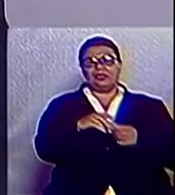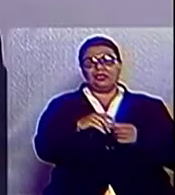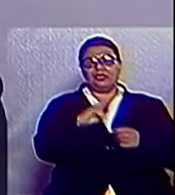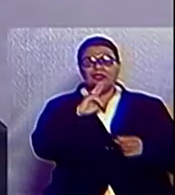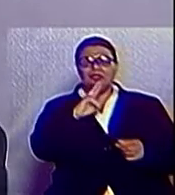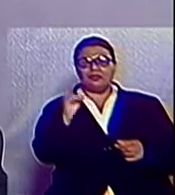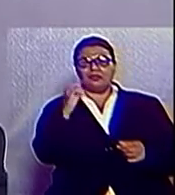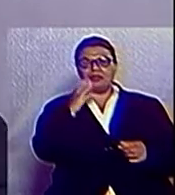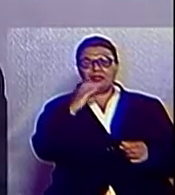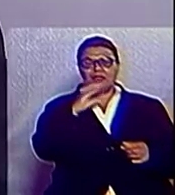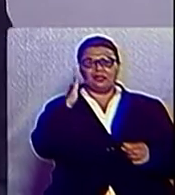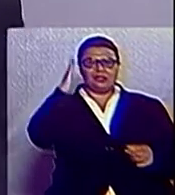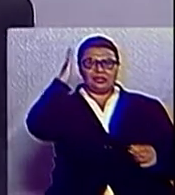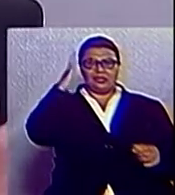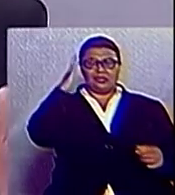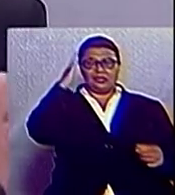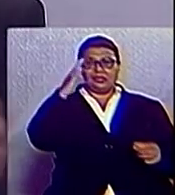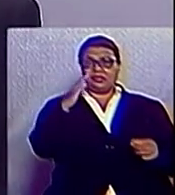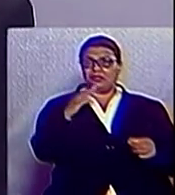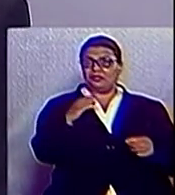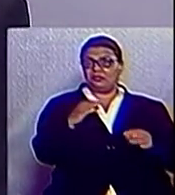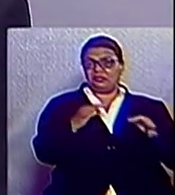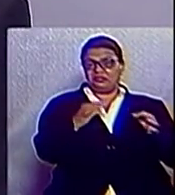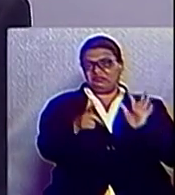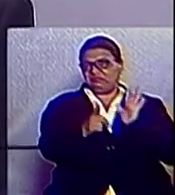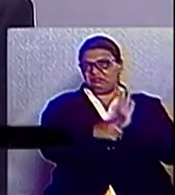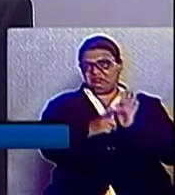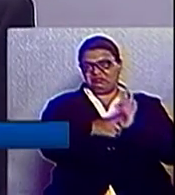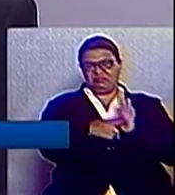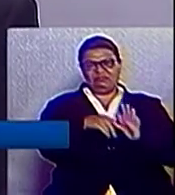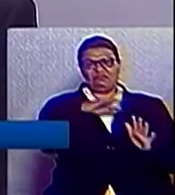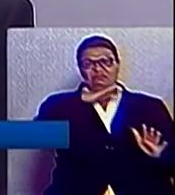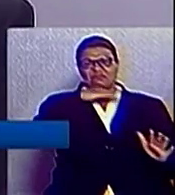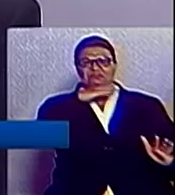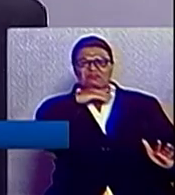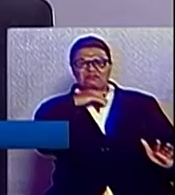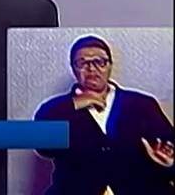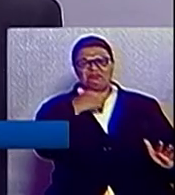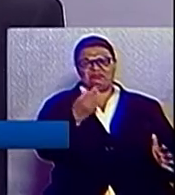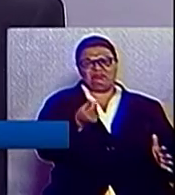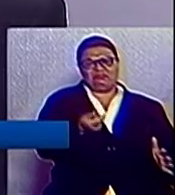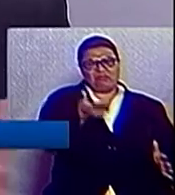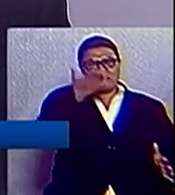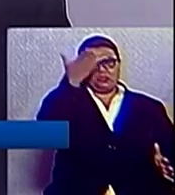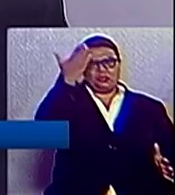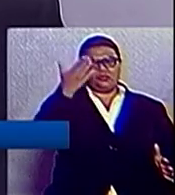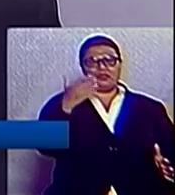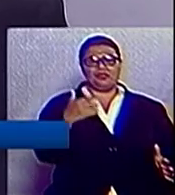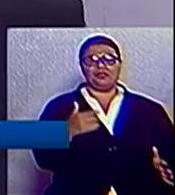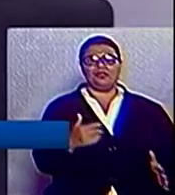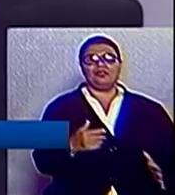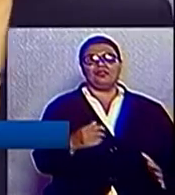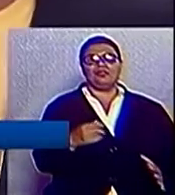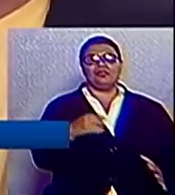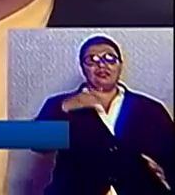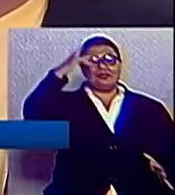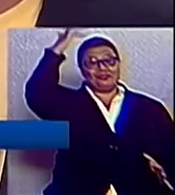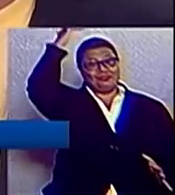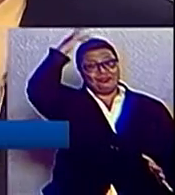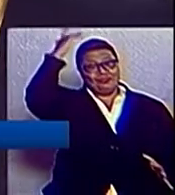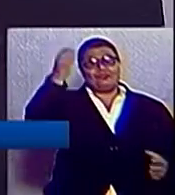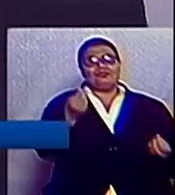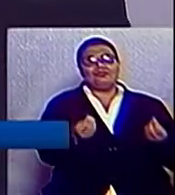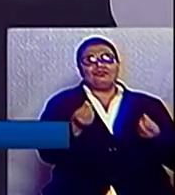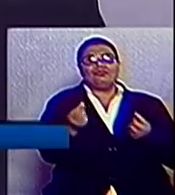muito. Itaubaté tem um orçamento ridículo para o meio ambiente, um milhão e novecentos mil reais. Quer dizer, é um absurdo. Vai tratar do quê?